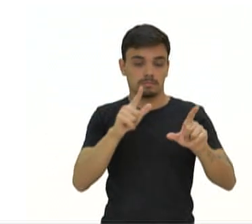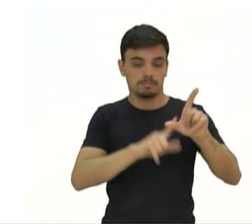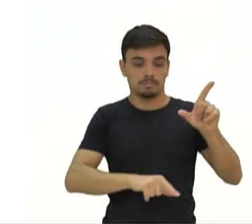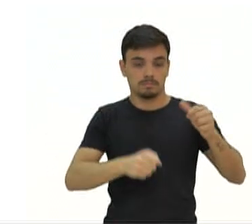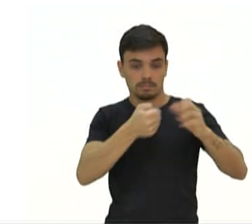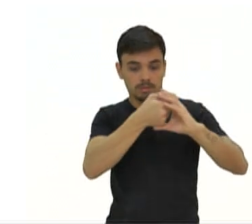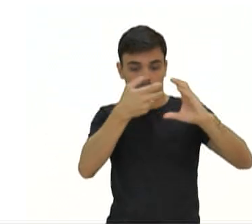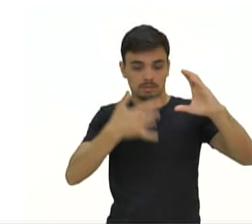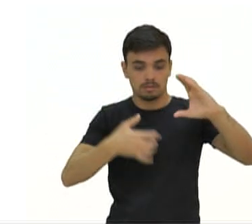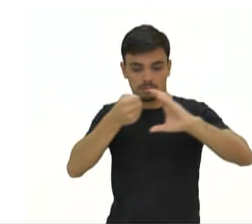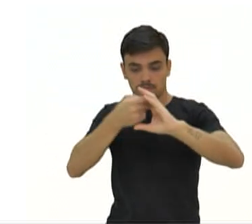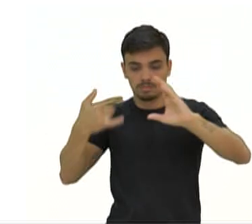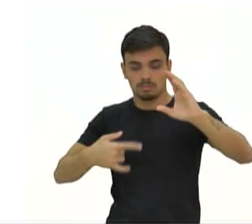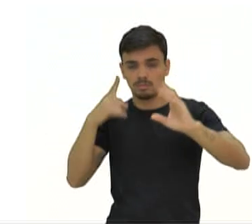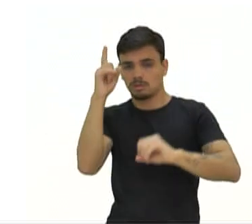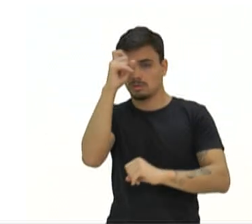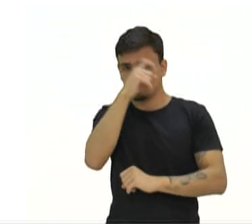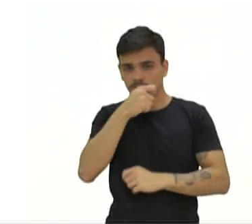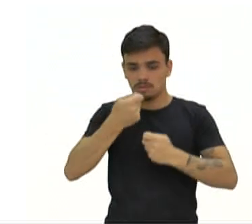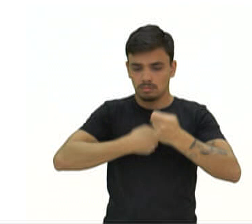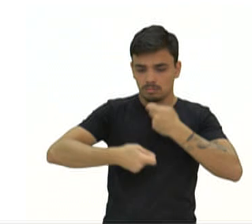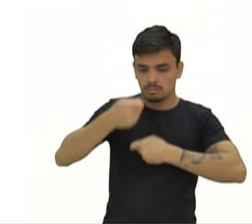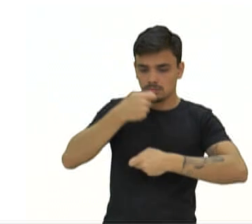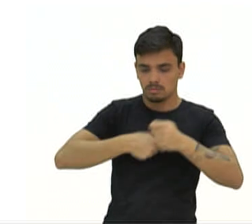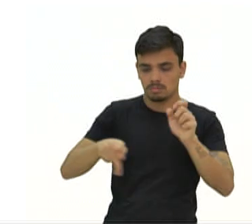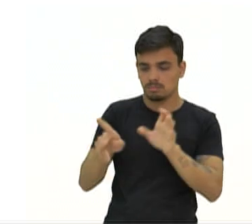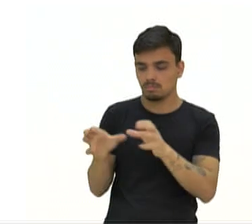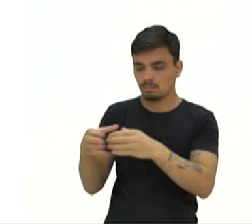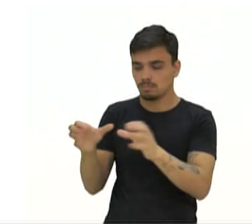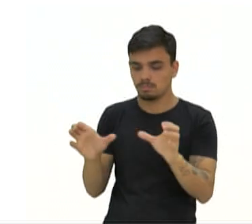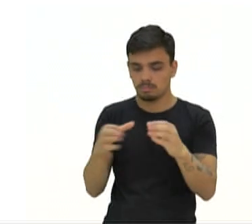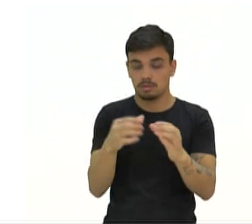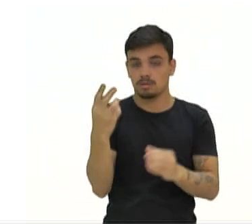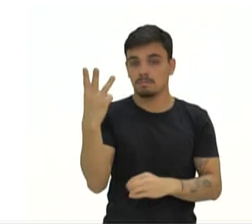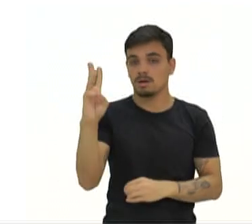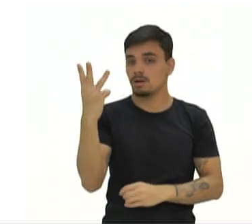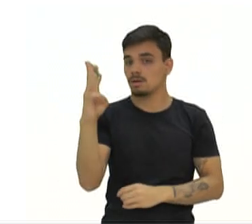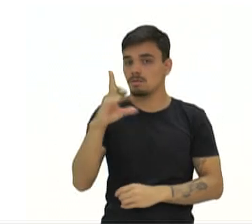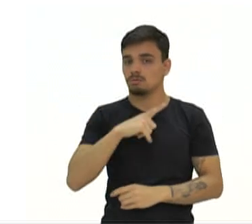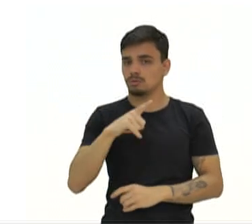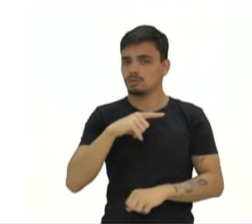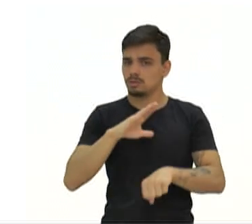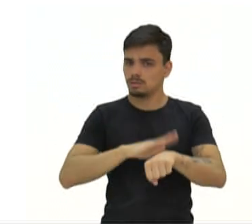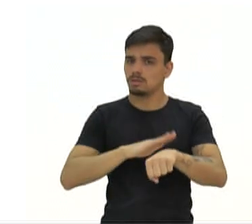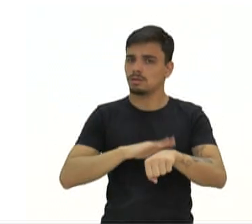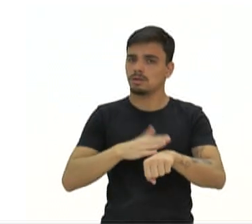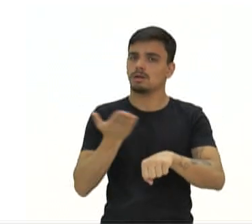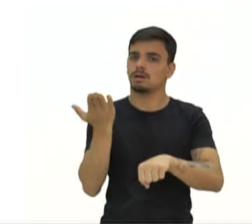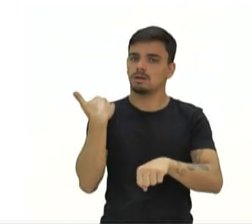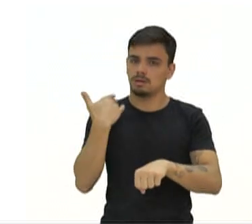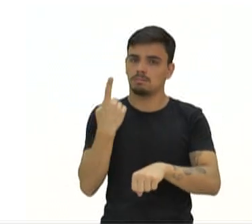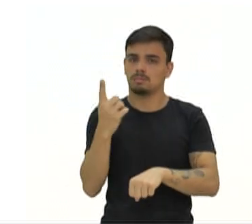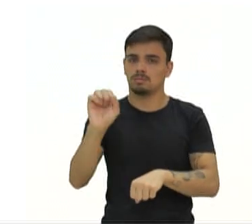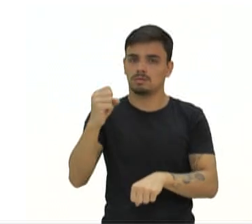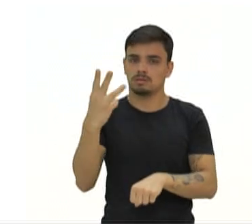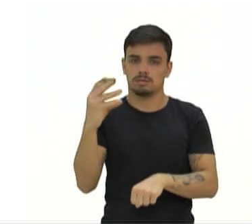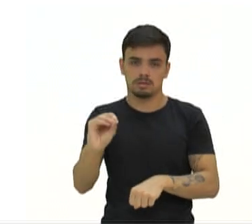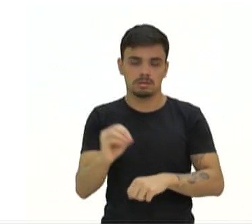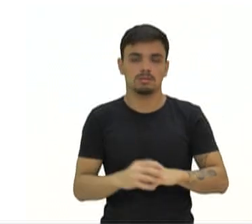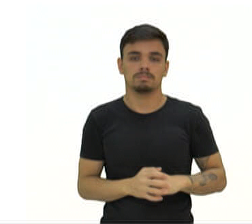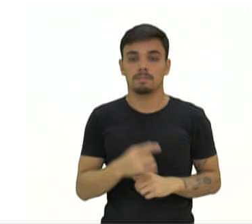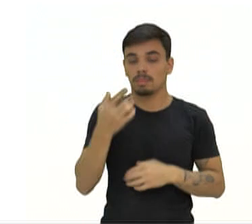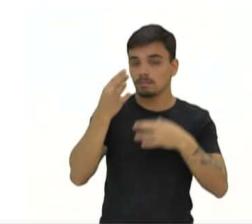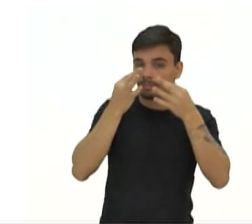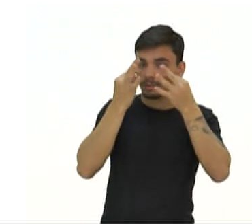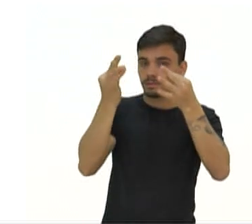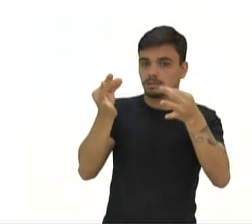duas dificuldades econômicas que a província do Maranhão enfrentava na década de 1830. Presta